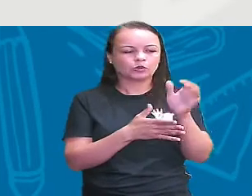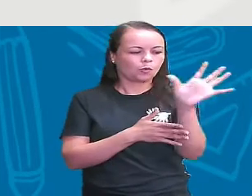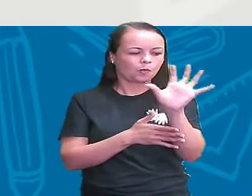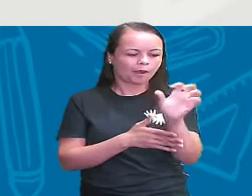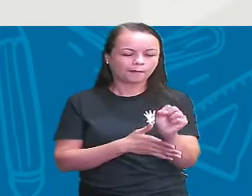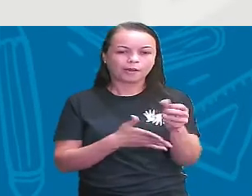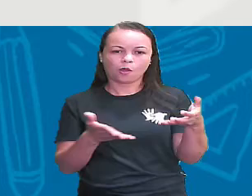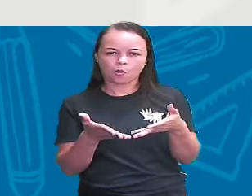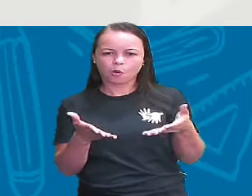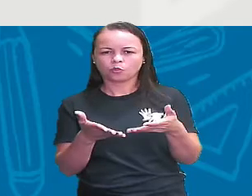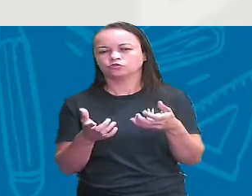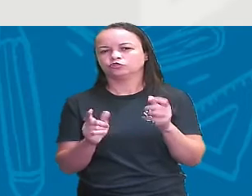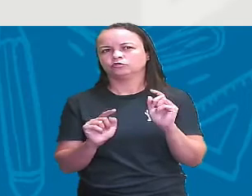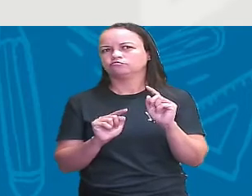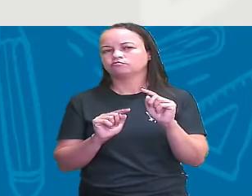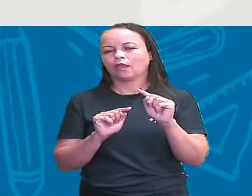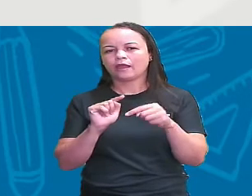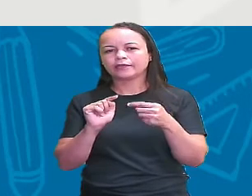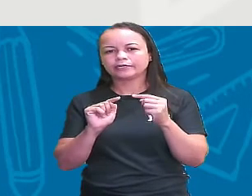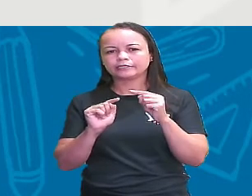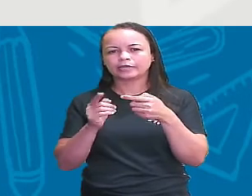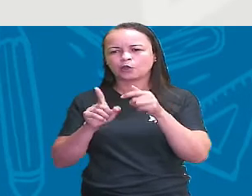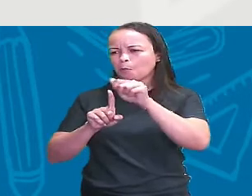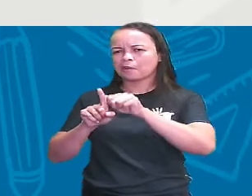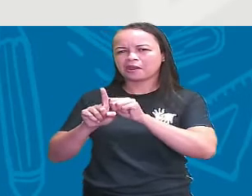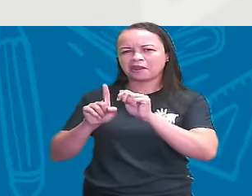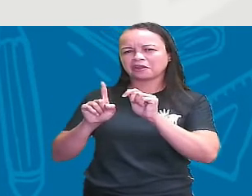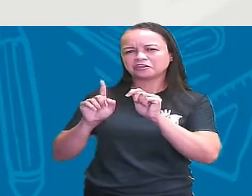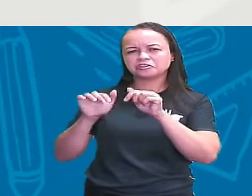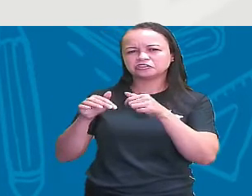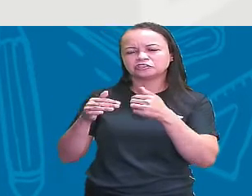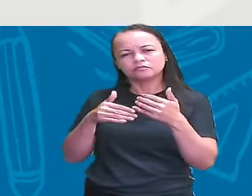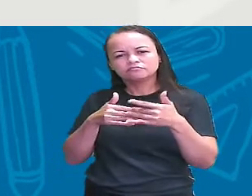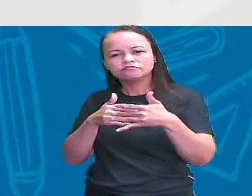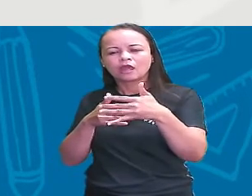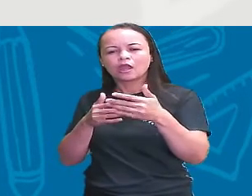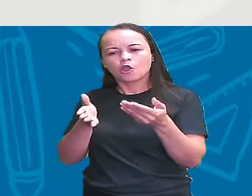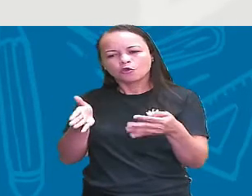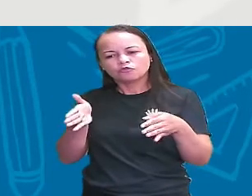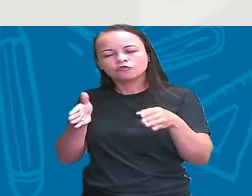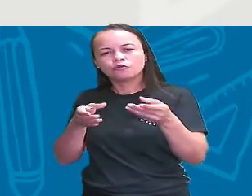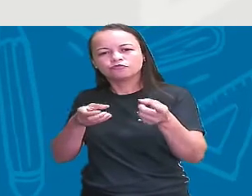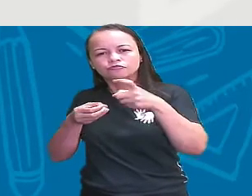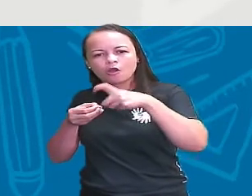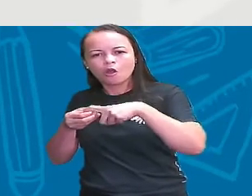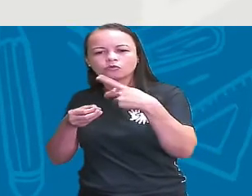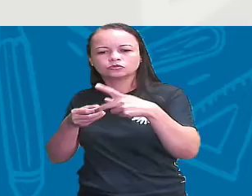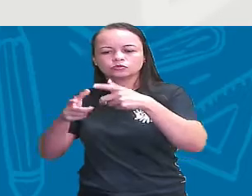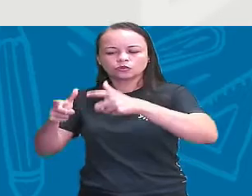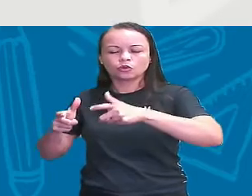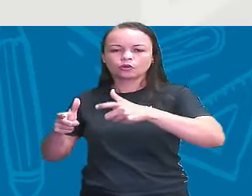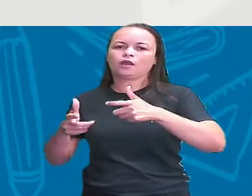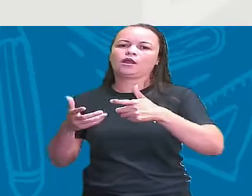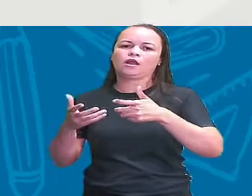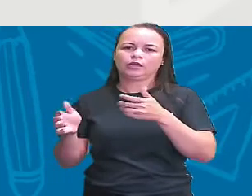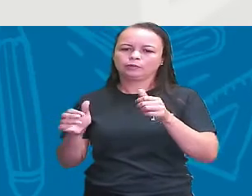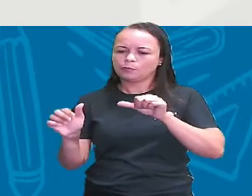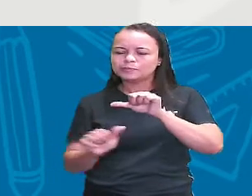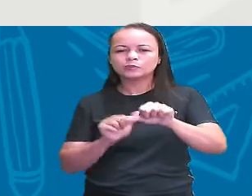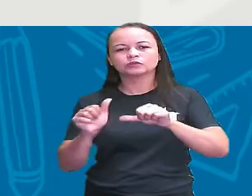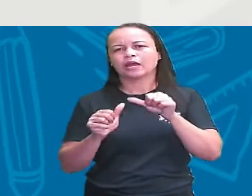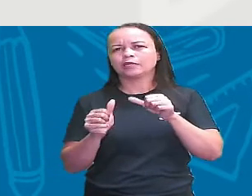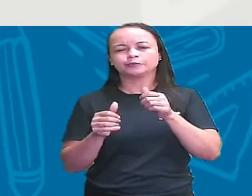daqui a um mês eu volto lá, pode ter mudado muita coisa. Pode ter sido construída uma praça, pode ter sido construída